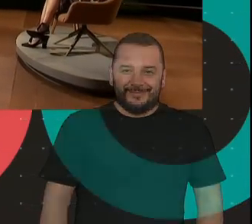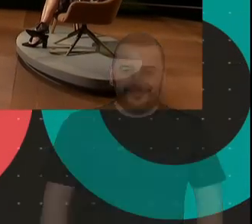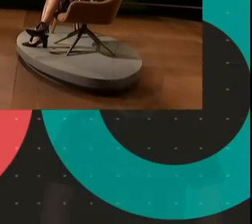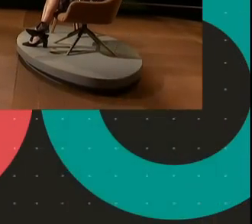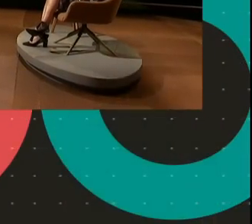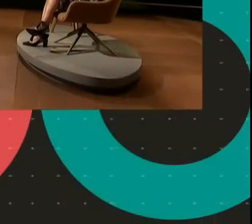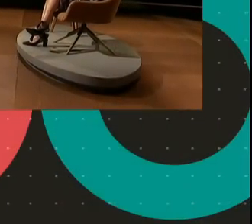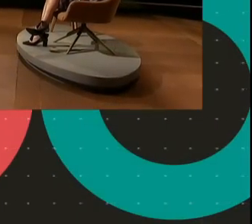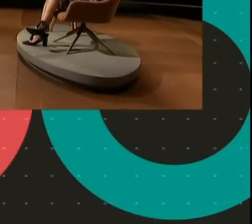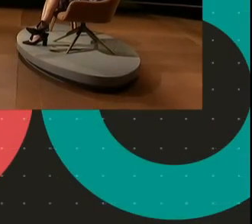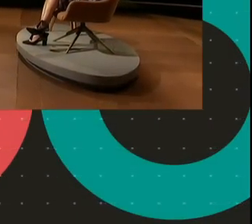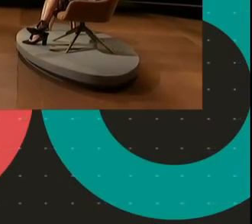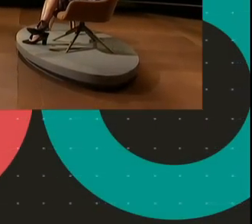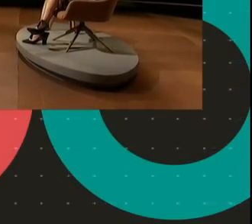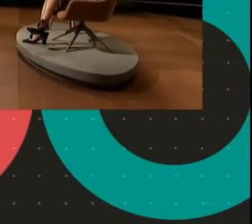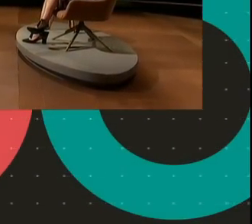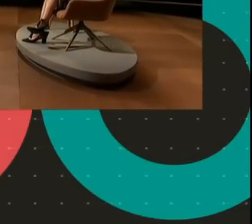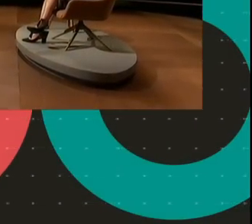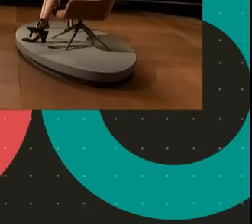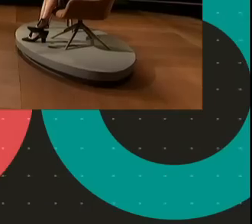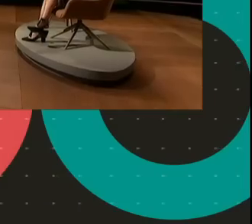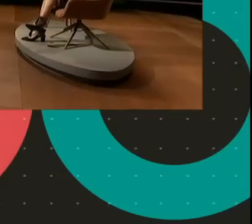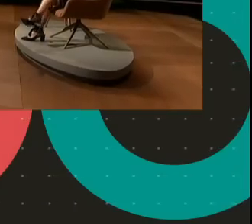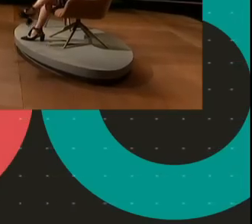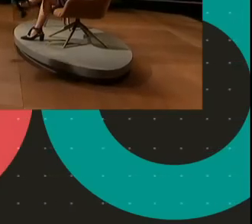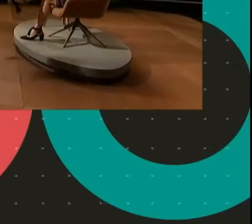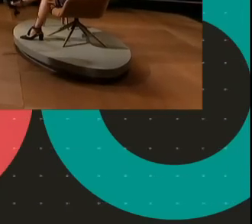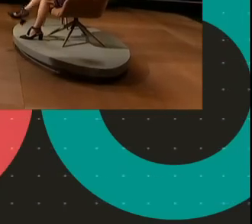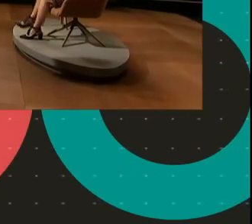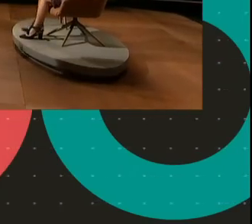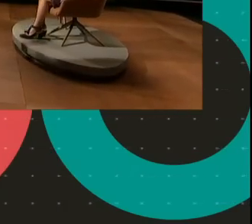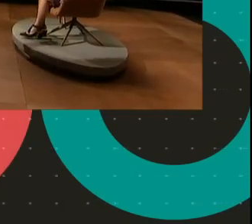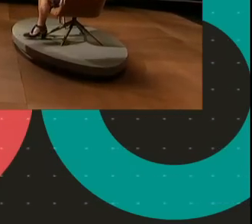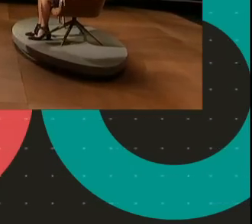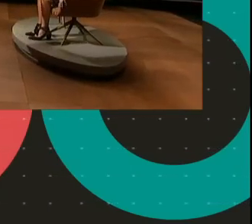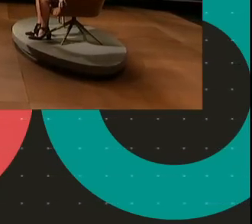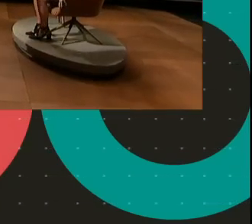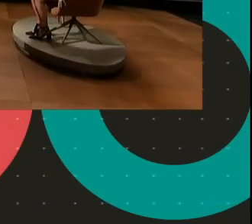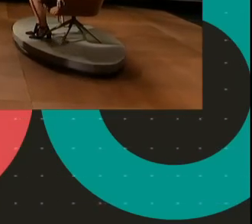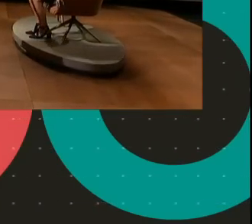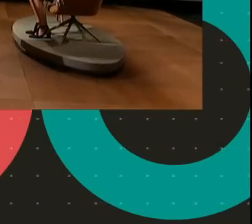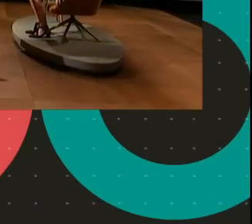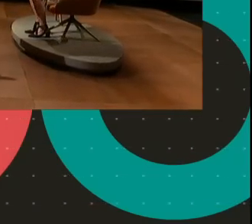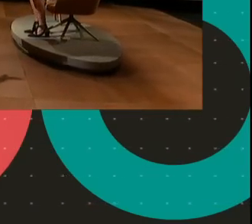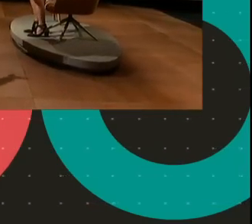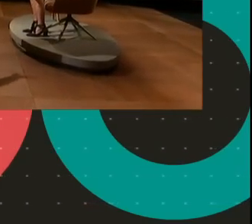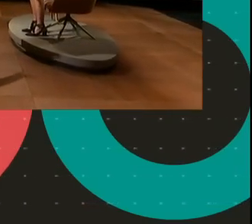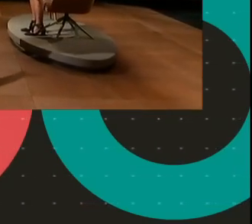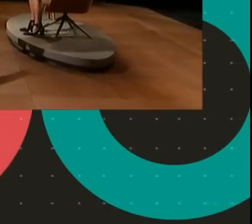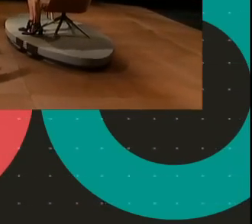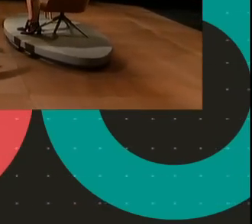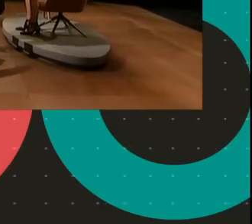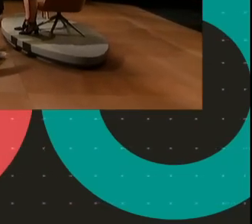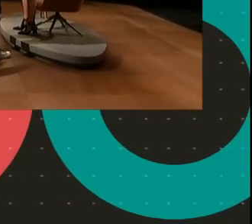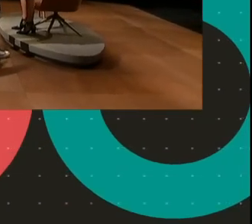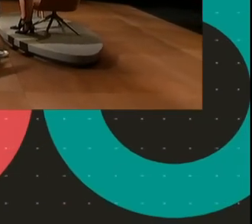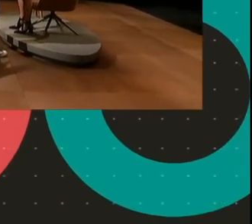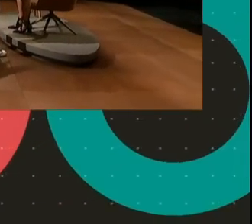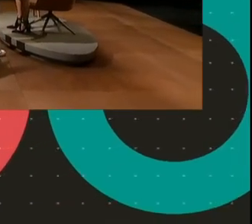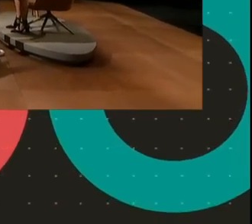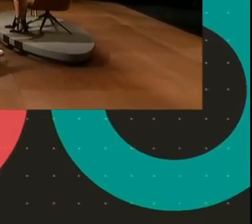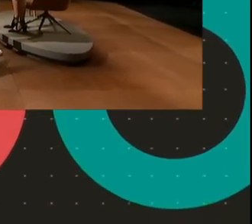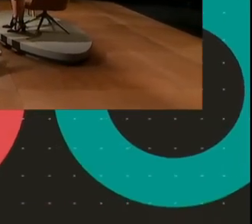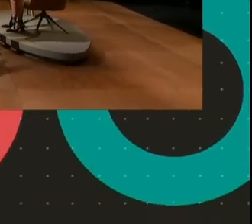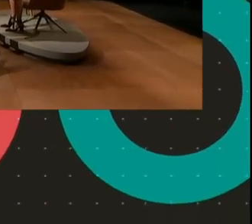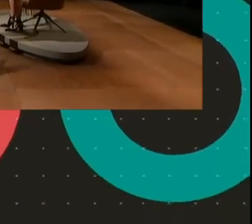Aí, menina. Diva, maravilhosa. Obrigada. Que bom que foi. Foi bom mesmo.